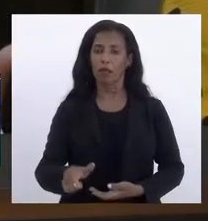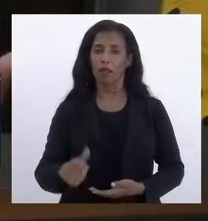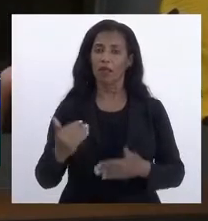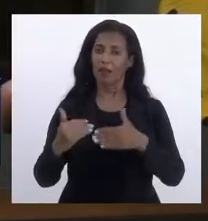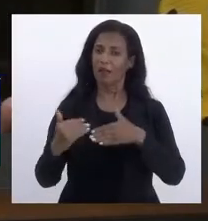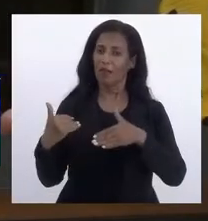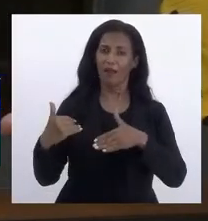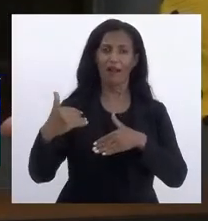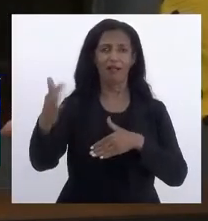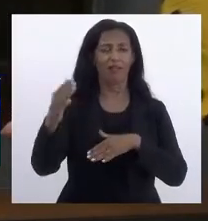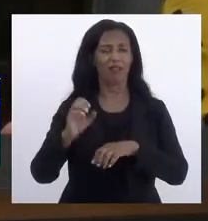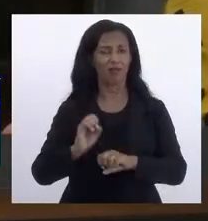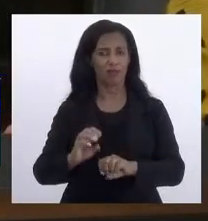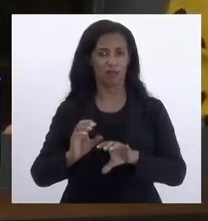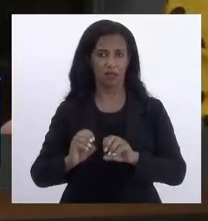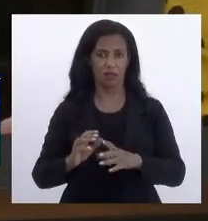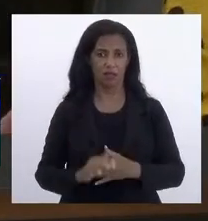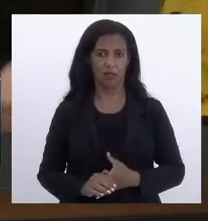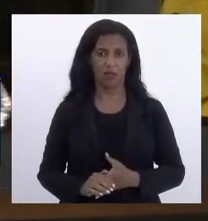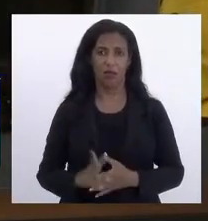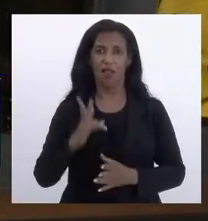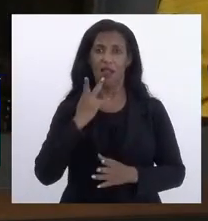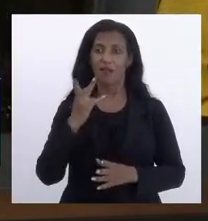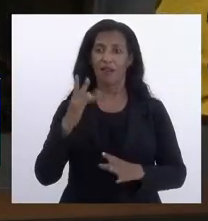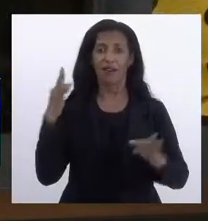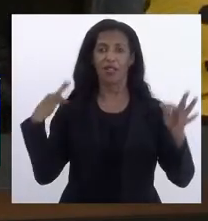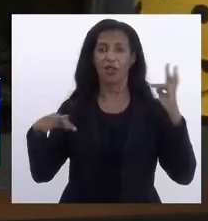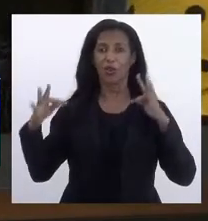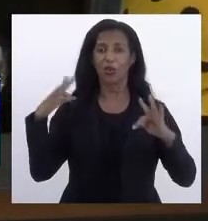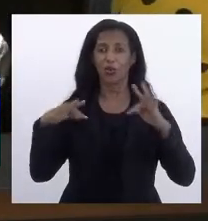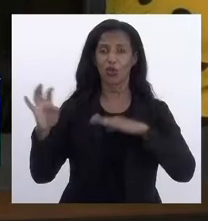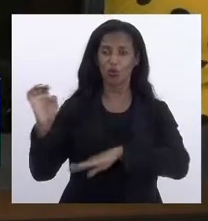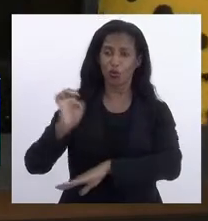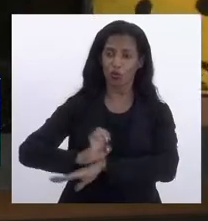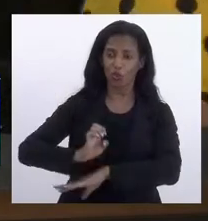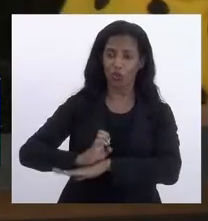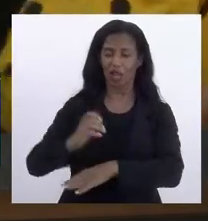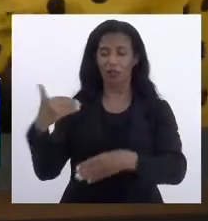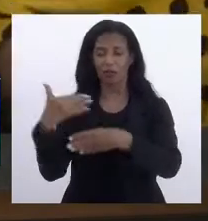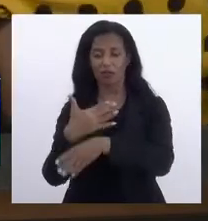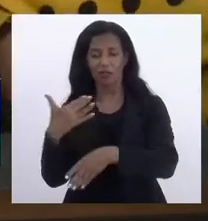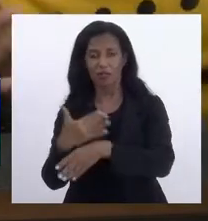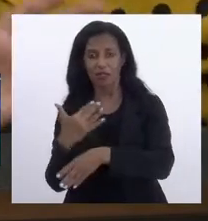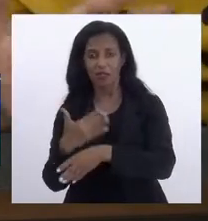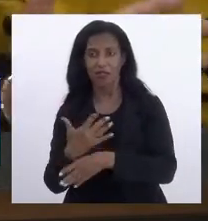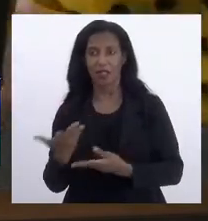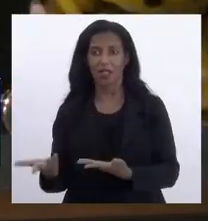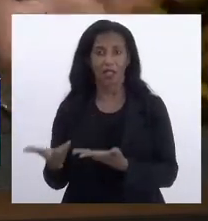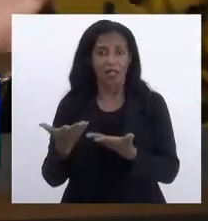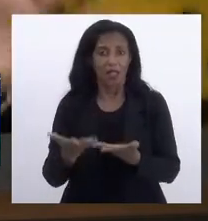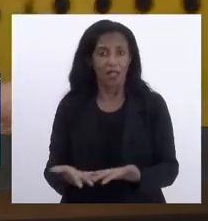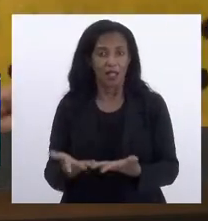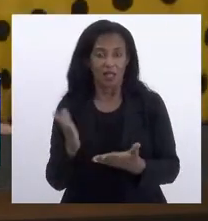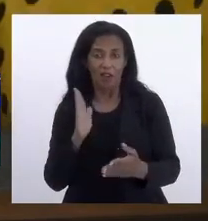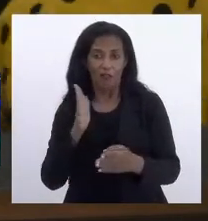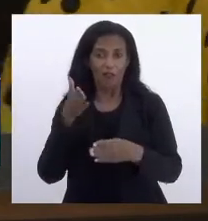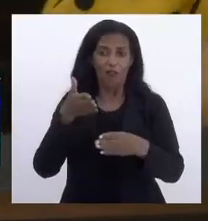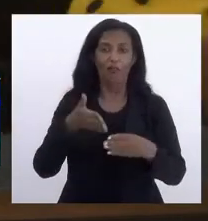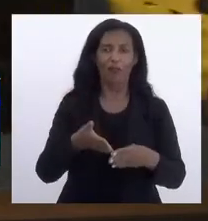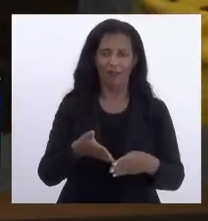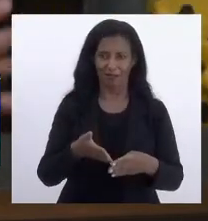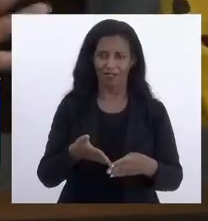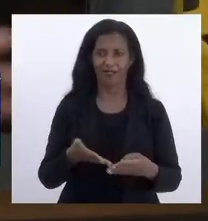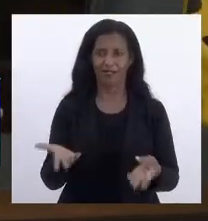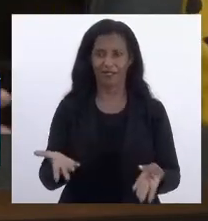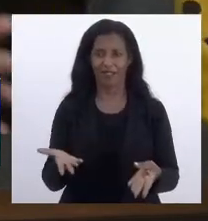questão da educação. Ela fala em turismo num estado, numa cidade que é eminentemente voltado para isso.